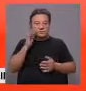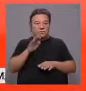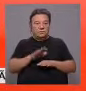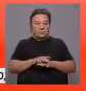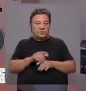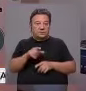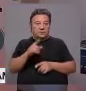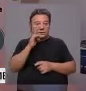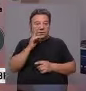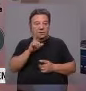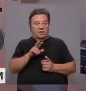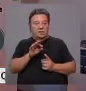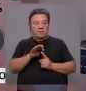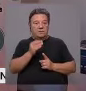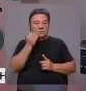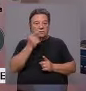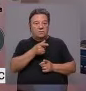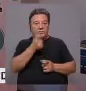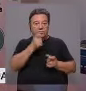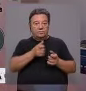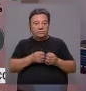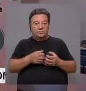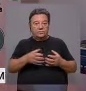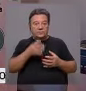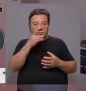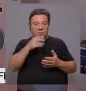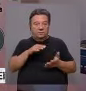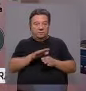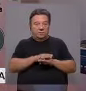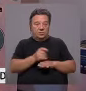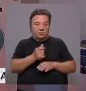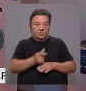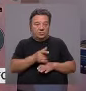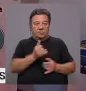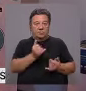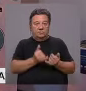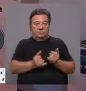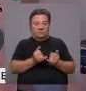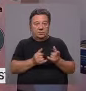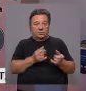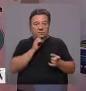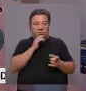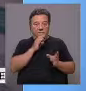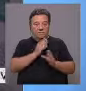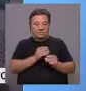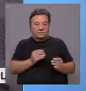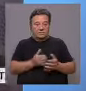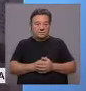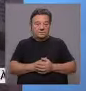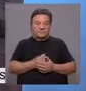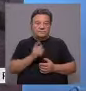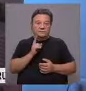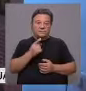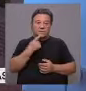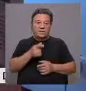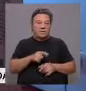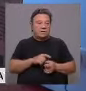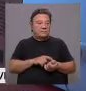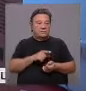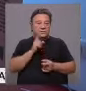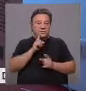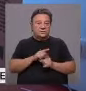um indicador do estado das populações. Se temos poucos, estarão em perigo, obviamente, de desaparecer. O que dizer sobre estas espécies que aqui